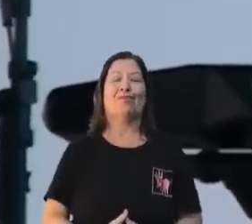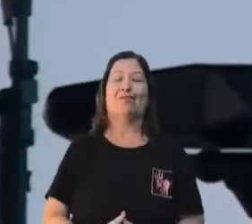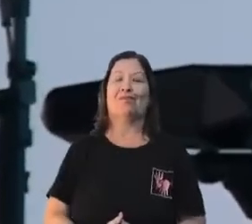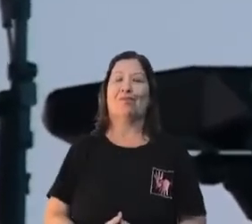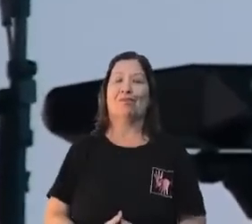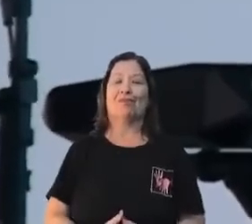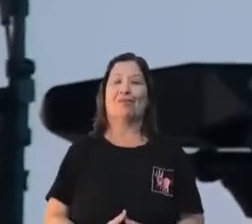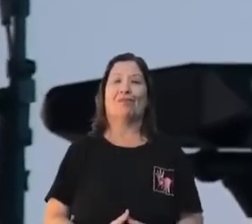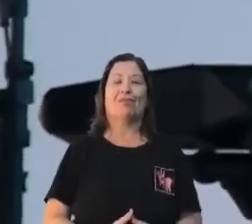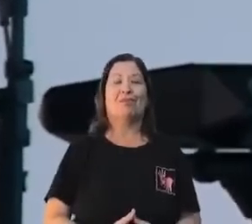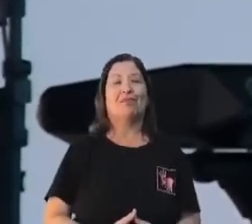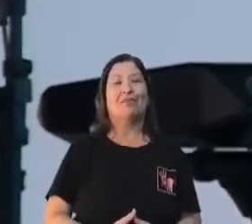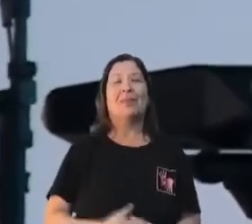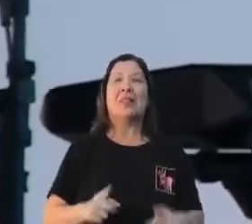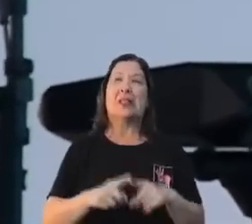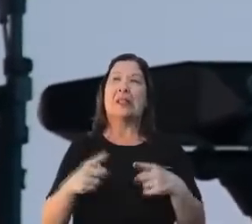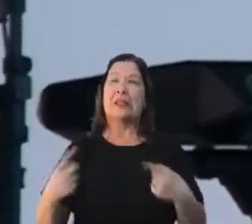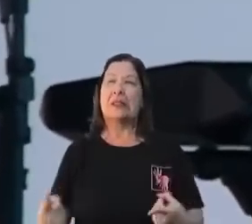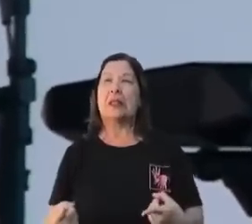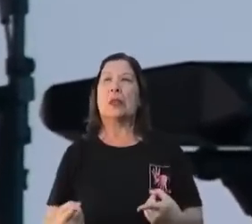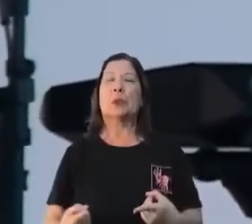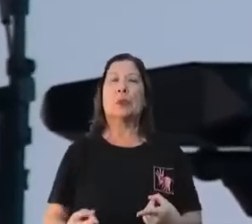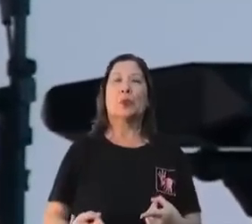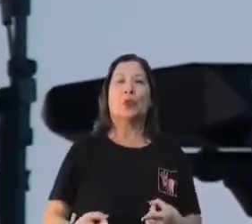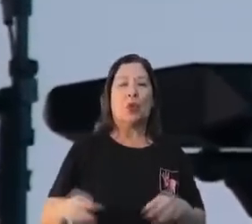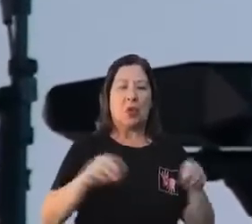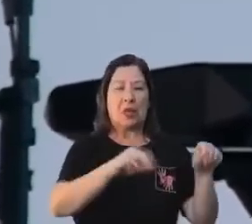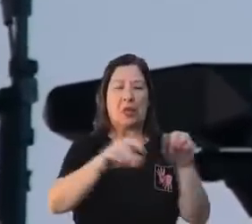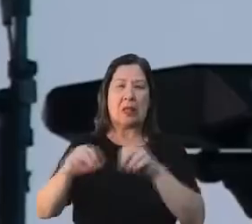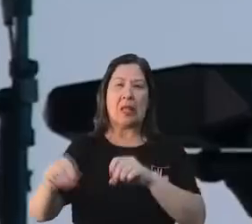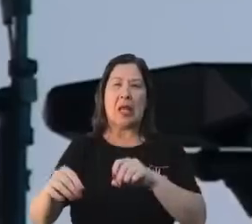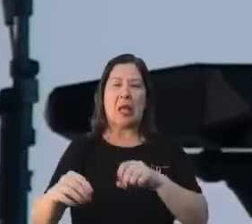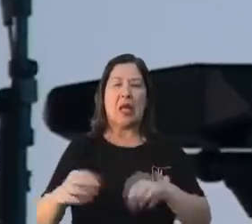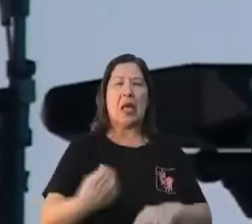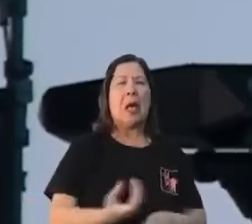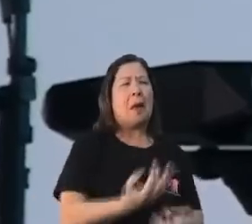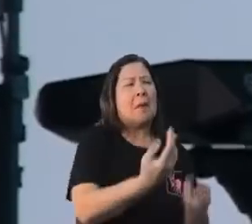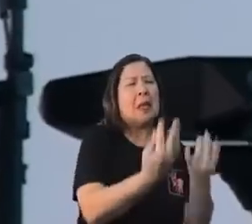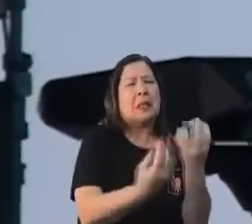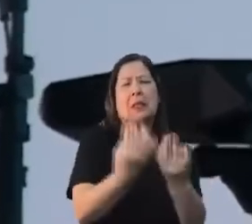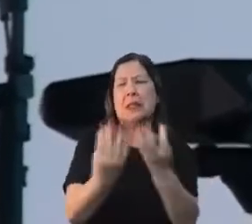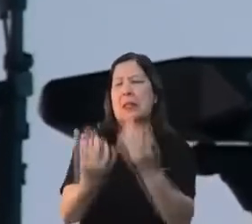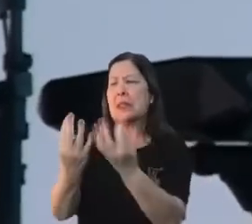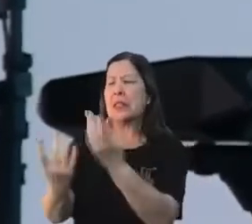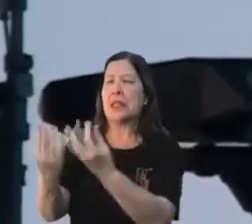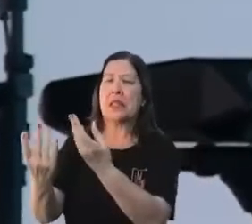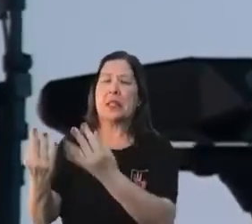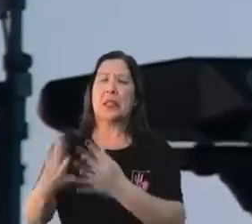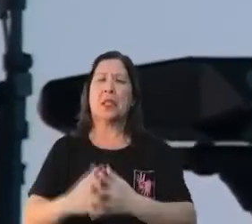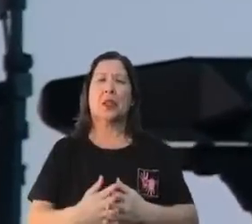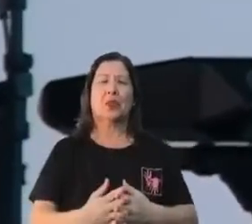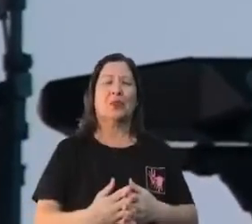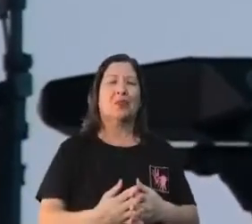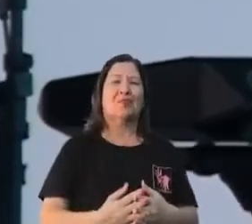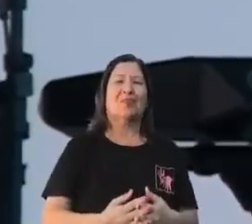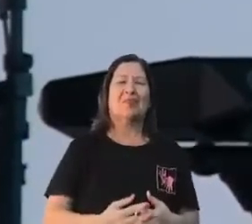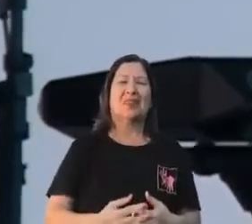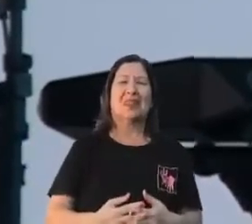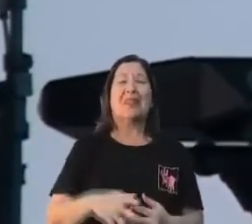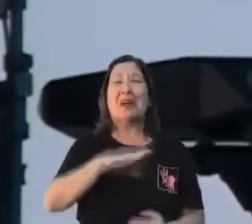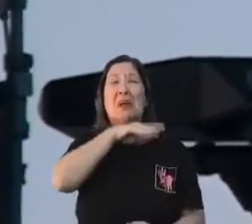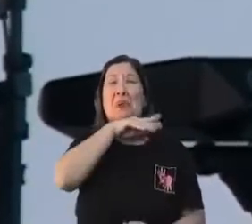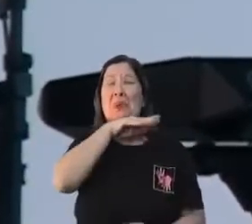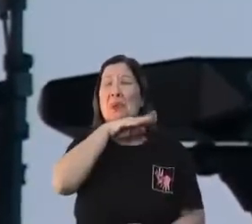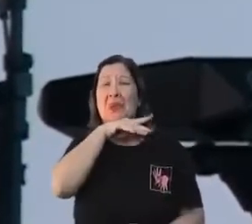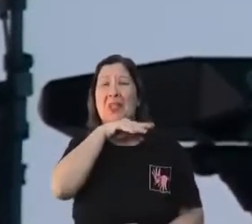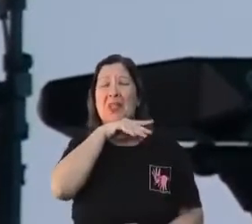colheita falhou, as ofertas diminuíram, a igreja não conseguiu cumprir o compromisso de